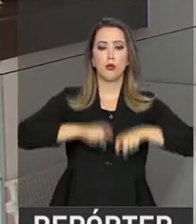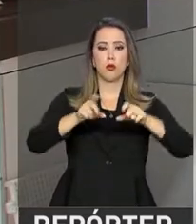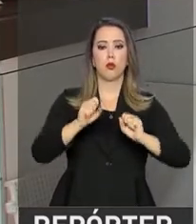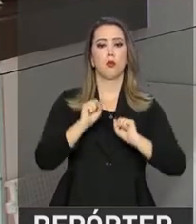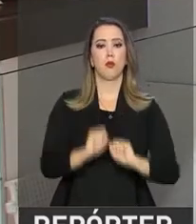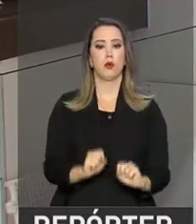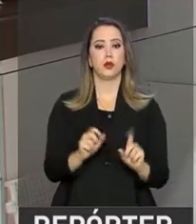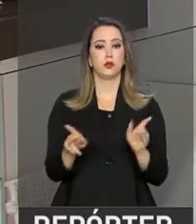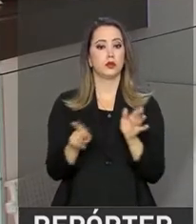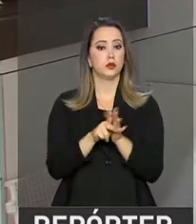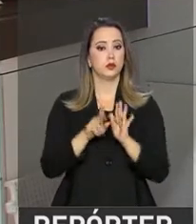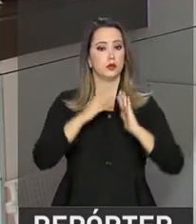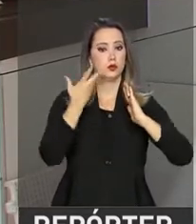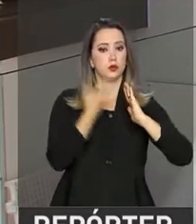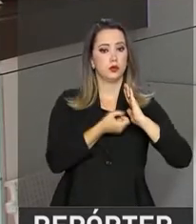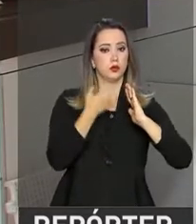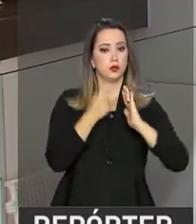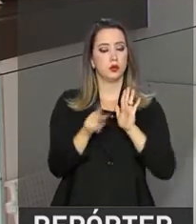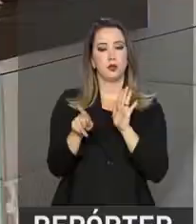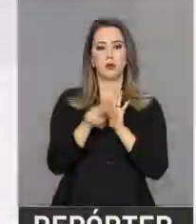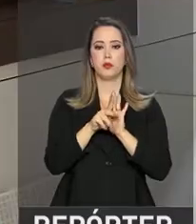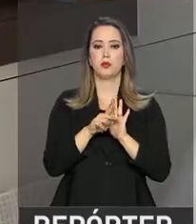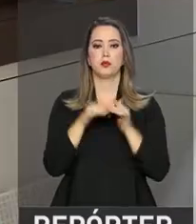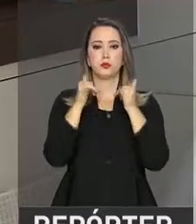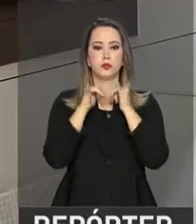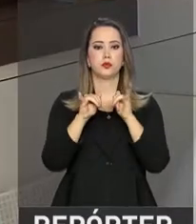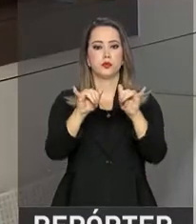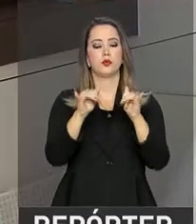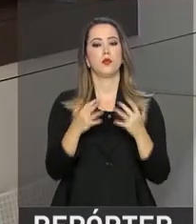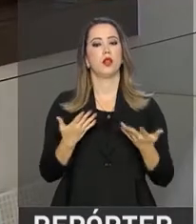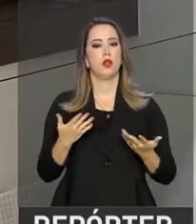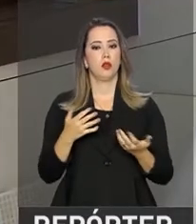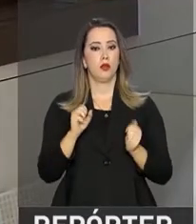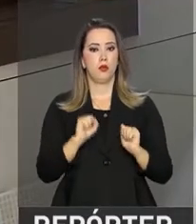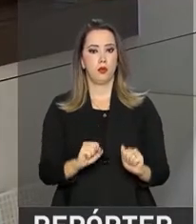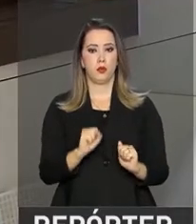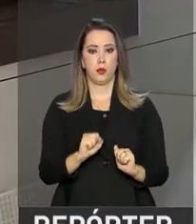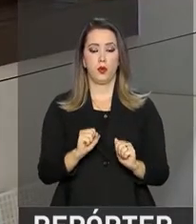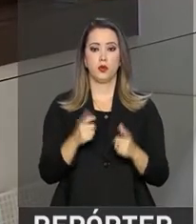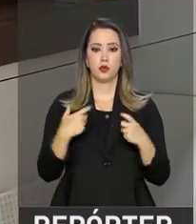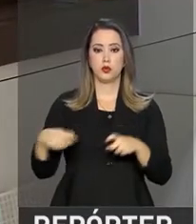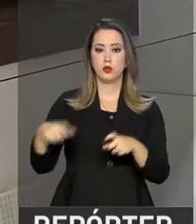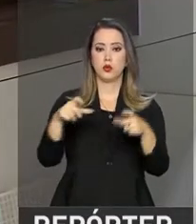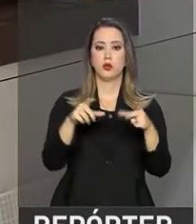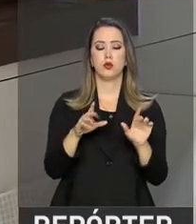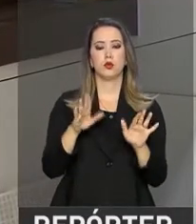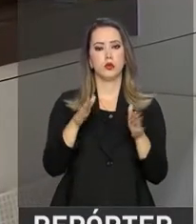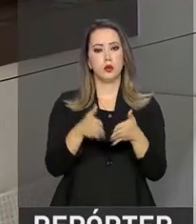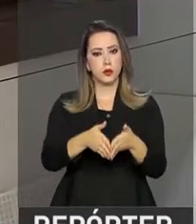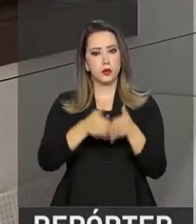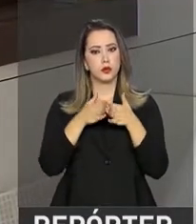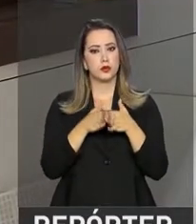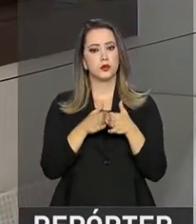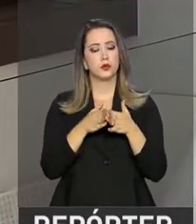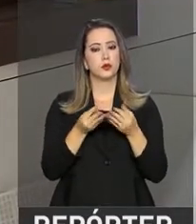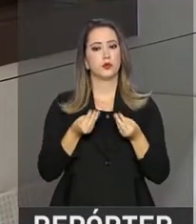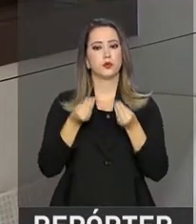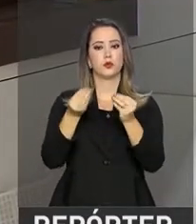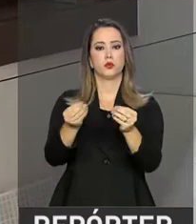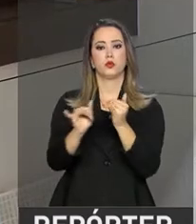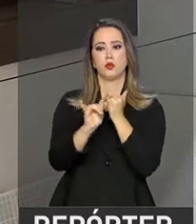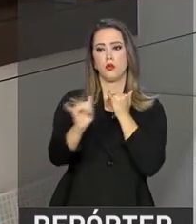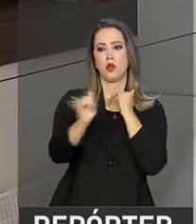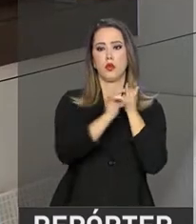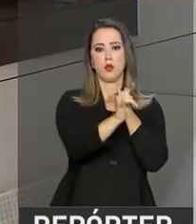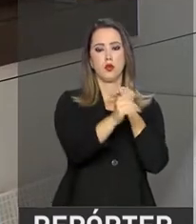fazer uma instalação fotovoltaica para gerar a própria energia você pode ter a instalação no local e pedir para entregar essa energia gerada em